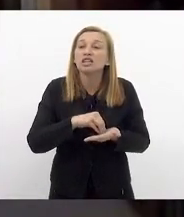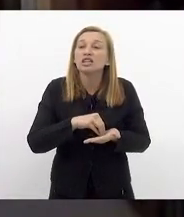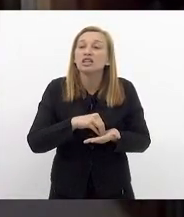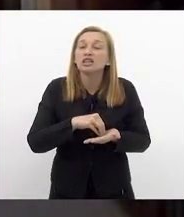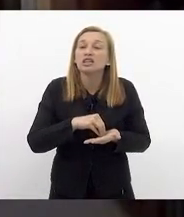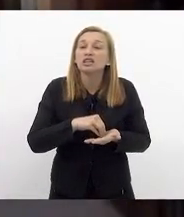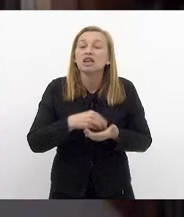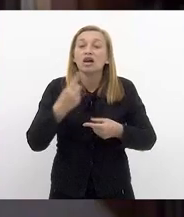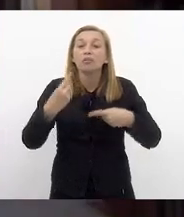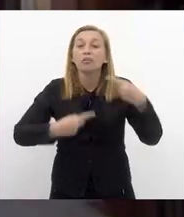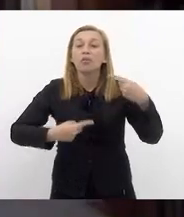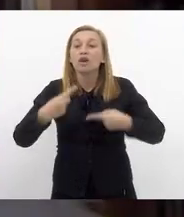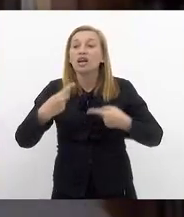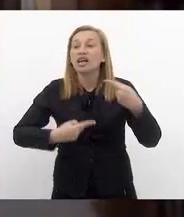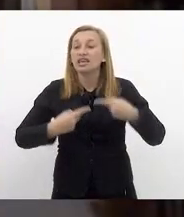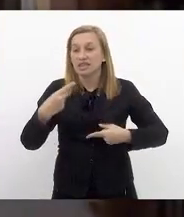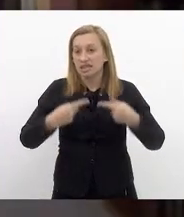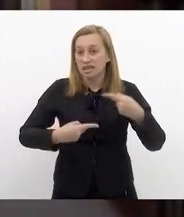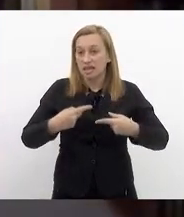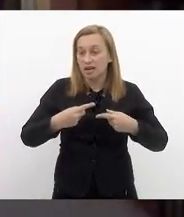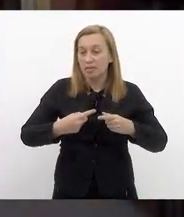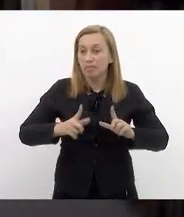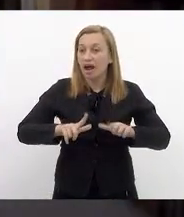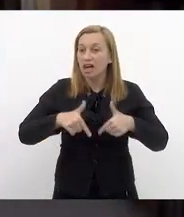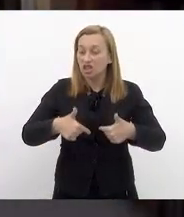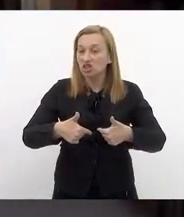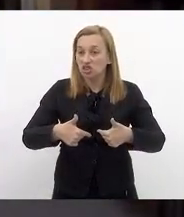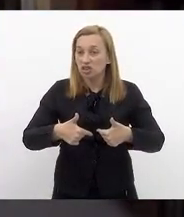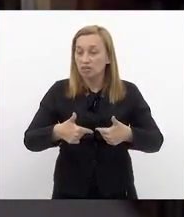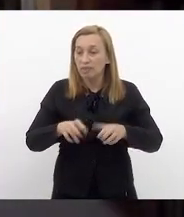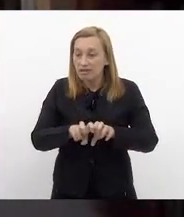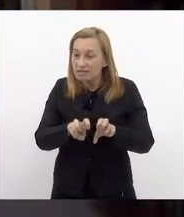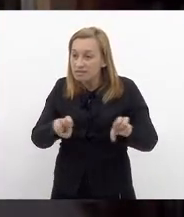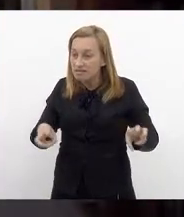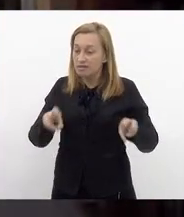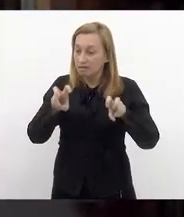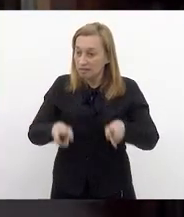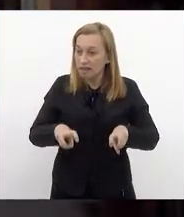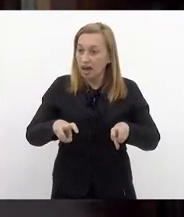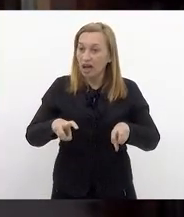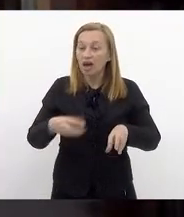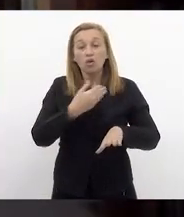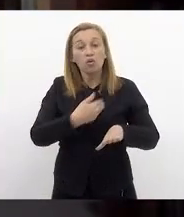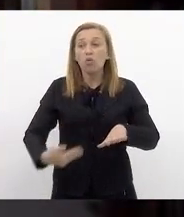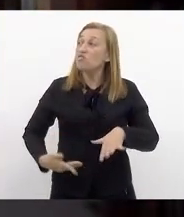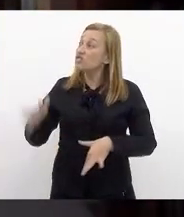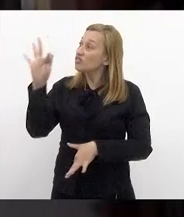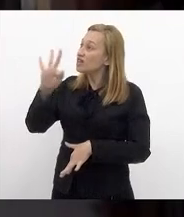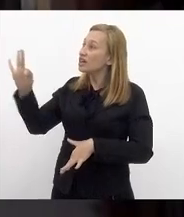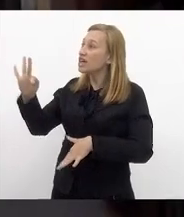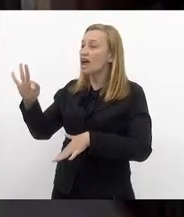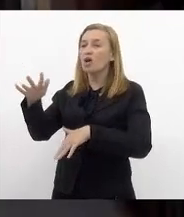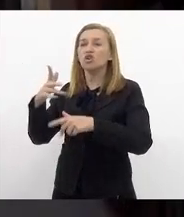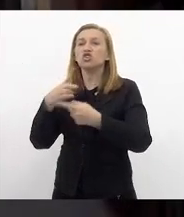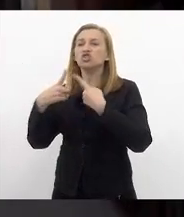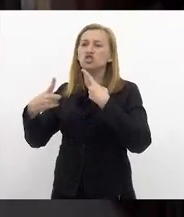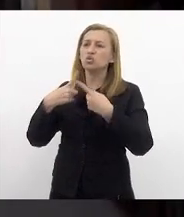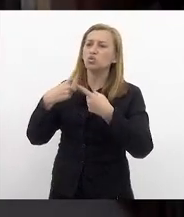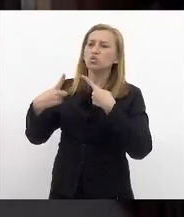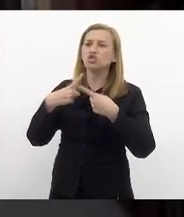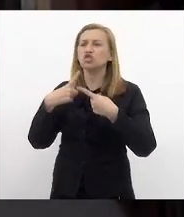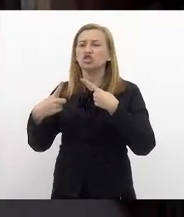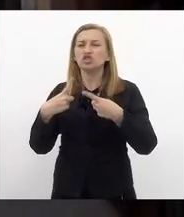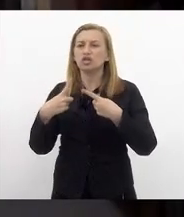legitimidade política para sentar na mesa com o governo federal e